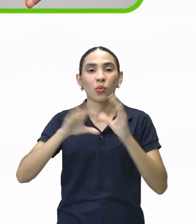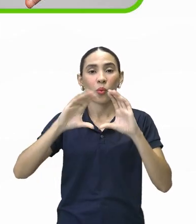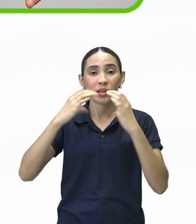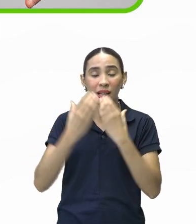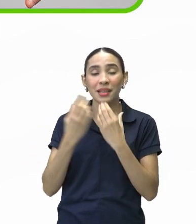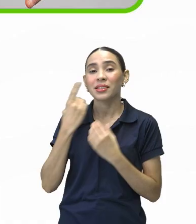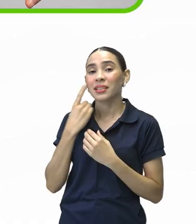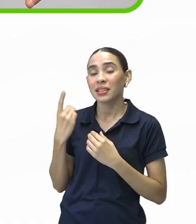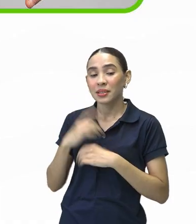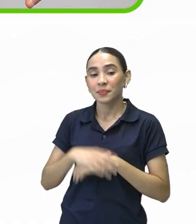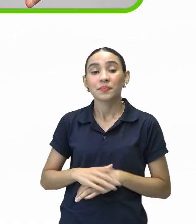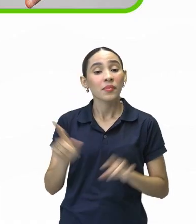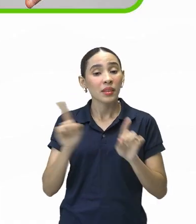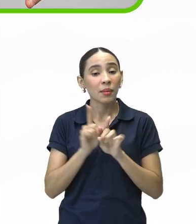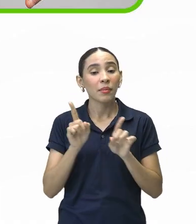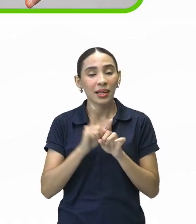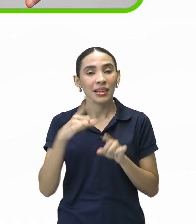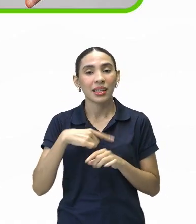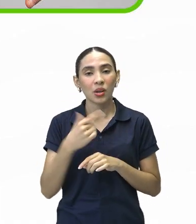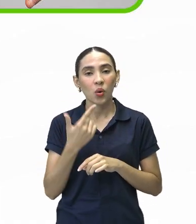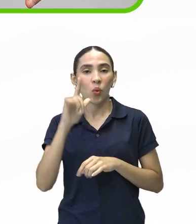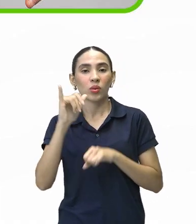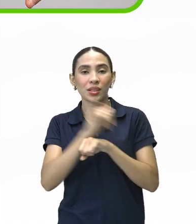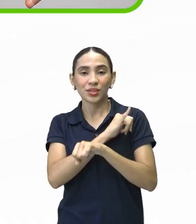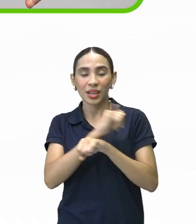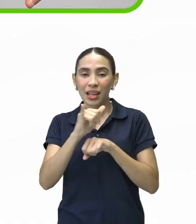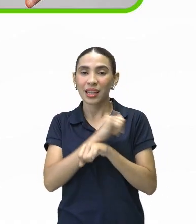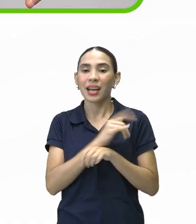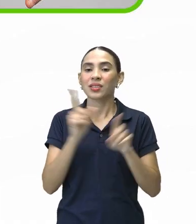aí. Nós temos também um outro mecanismo